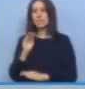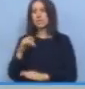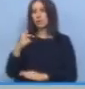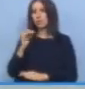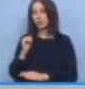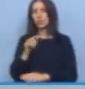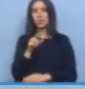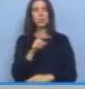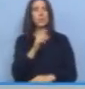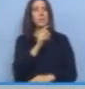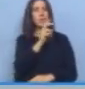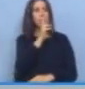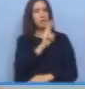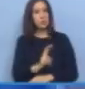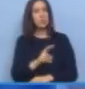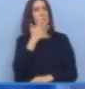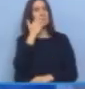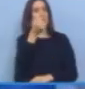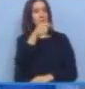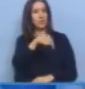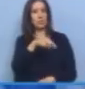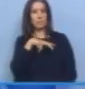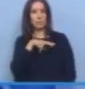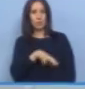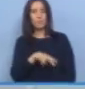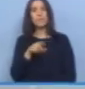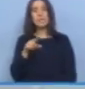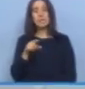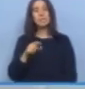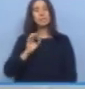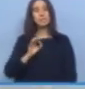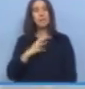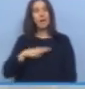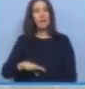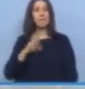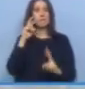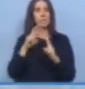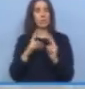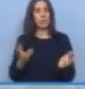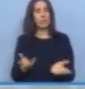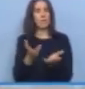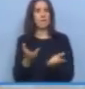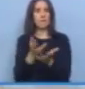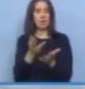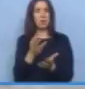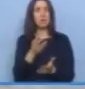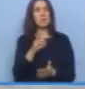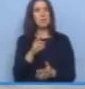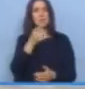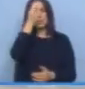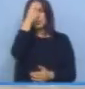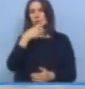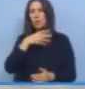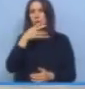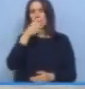imigrante venezuelano que está em Portugal. E basicamente o que se pretende aqui é promover uma cultura do encontro e contar histórias